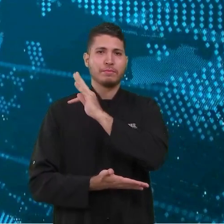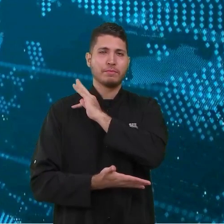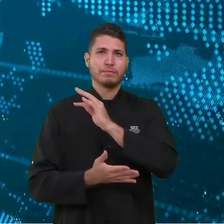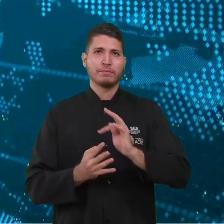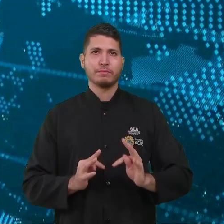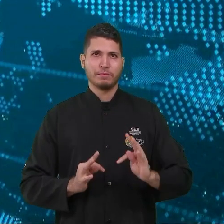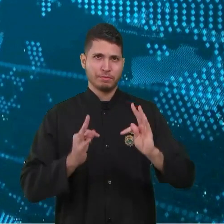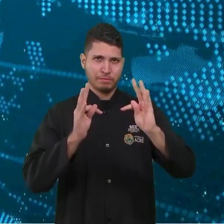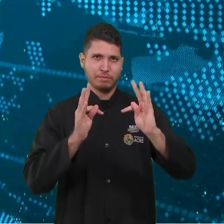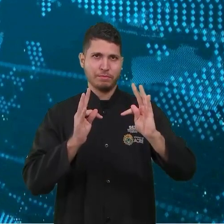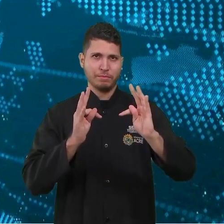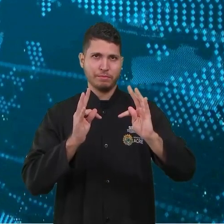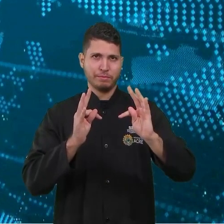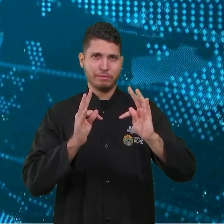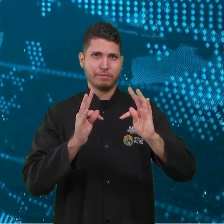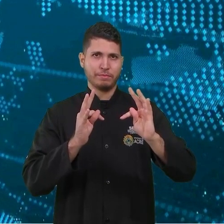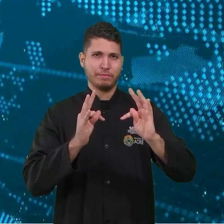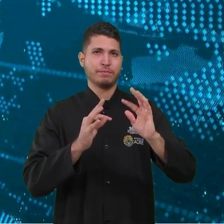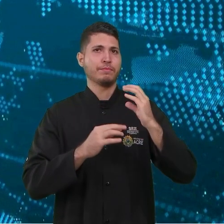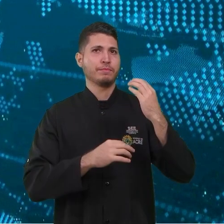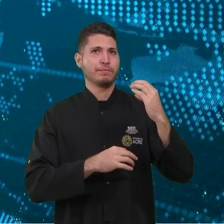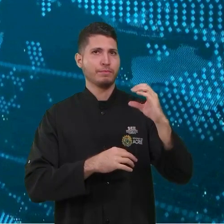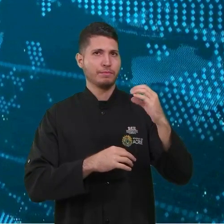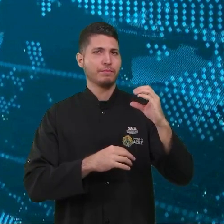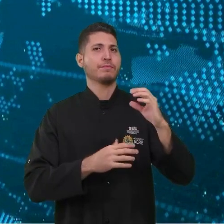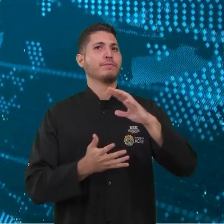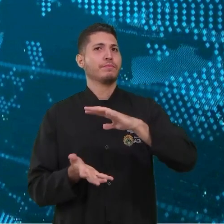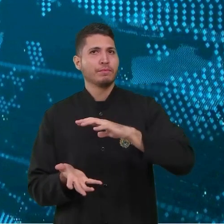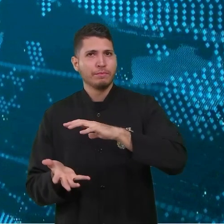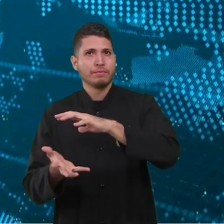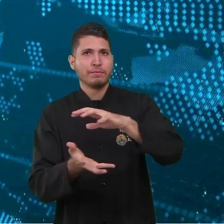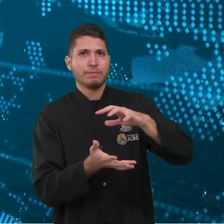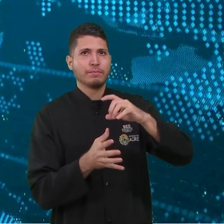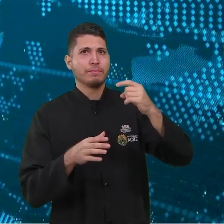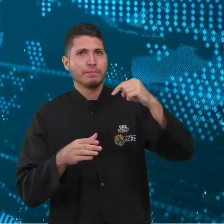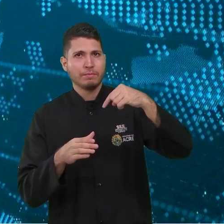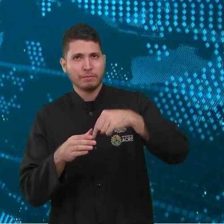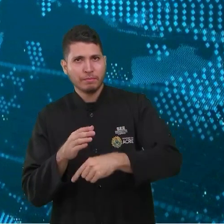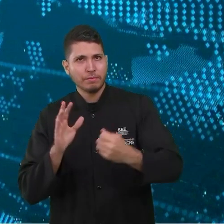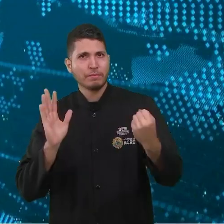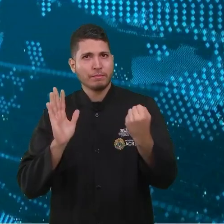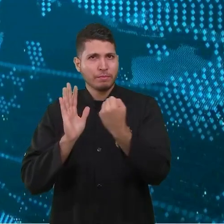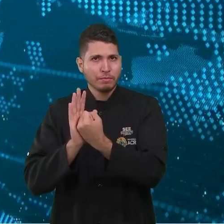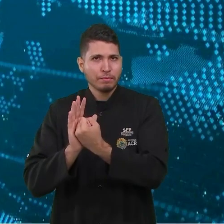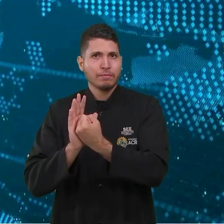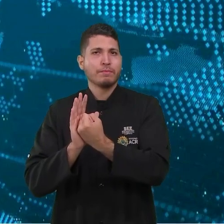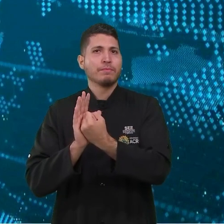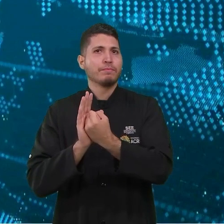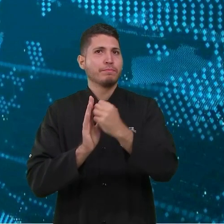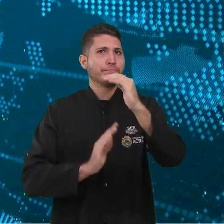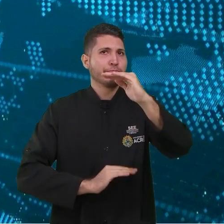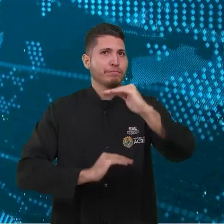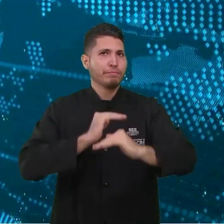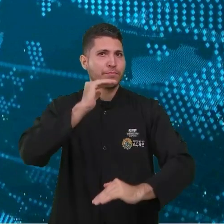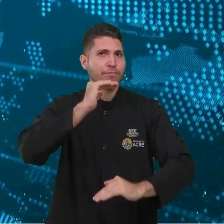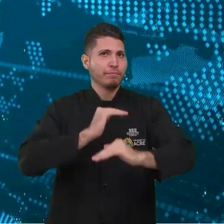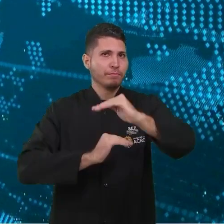técnicas, tecnologias e da ciência no mundo é profundamente marcada por